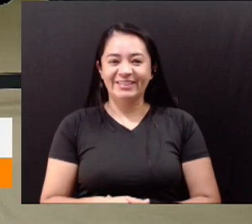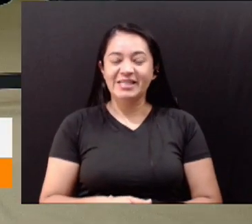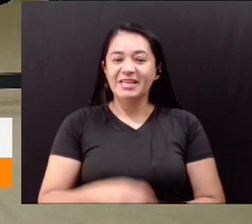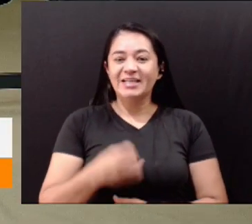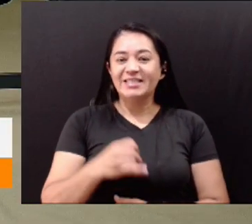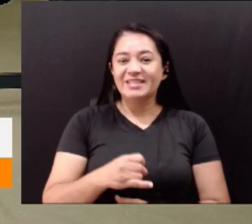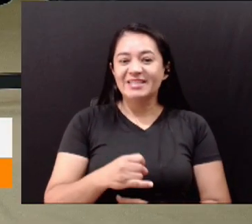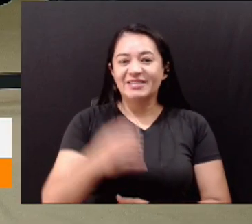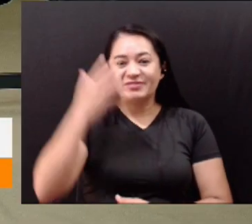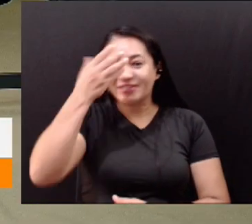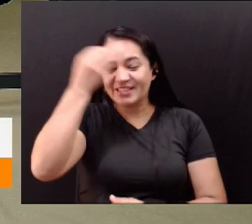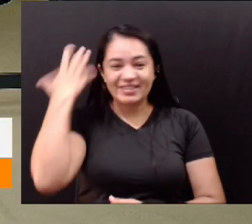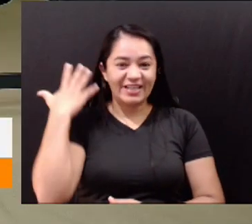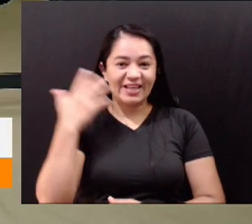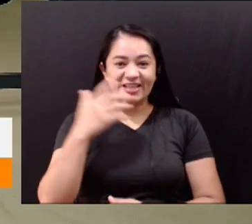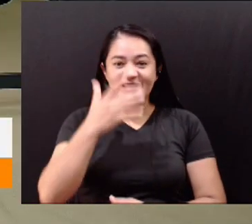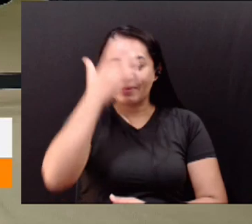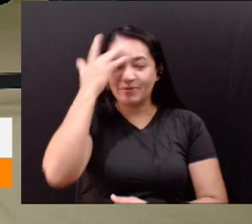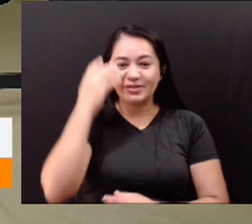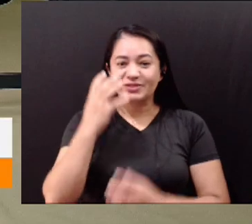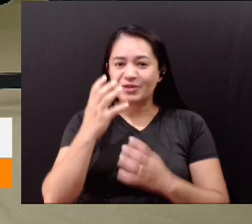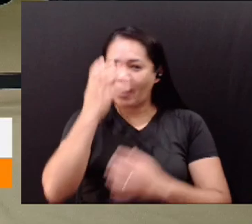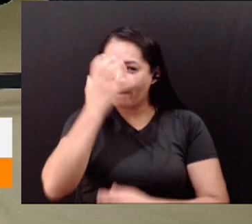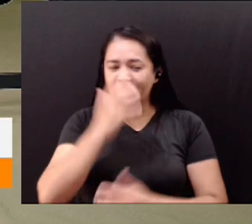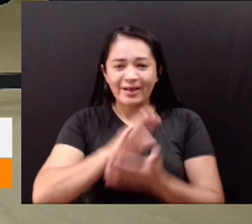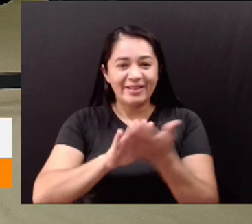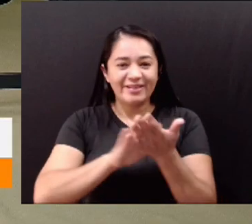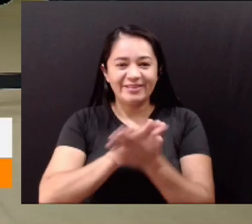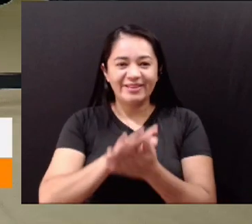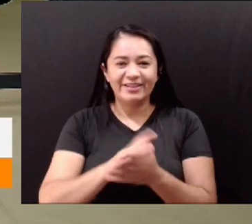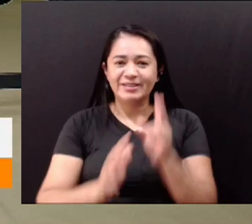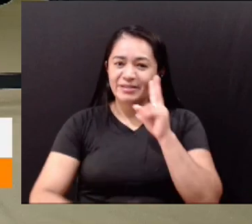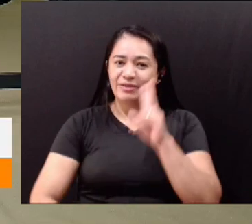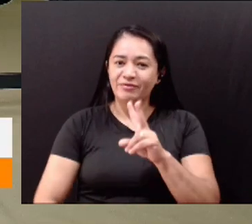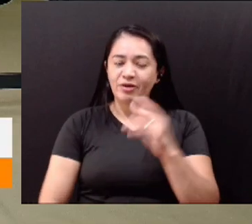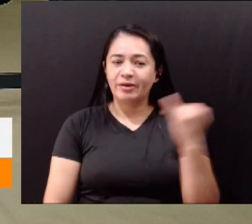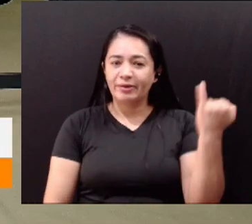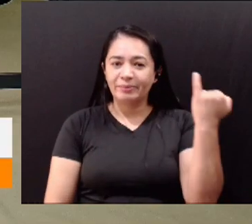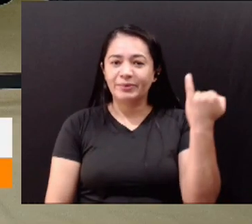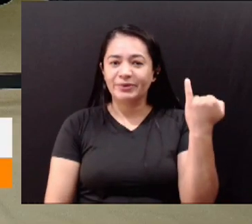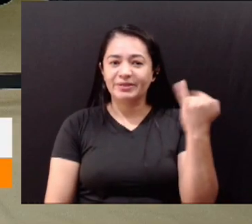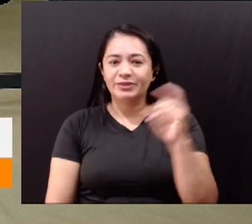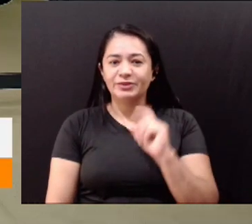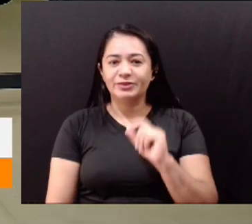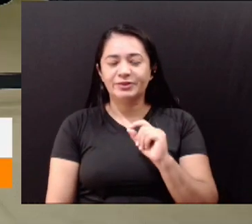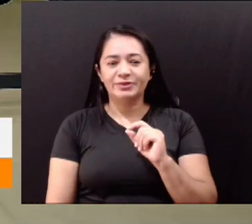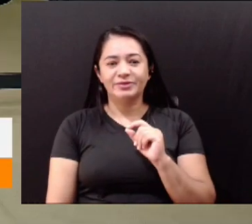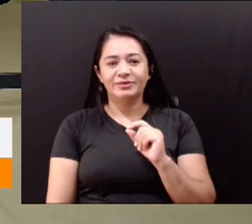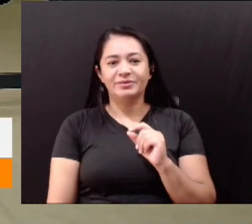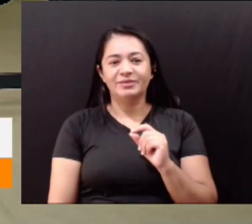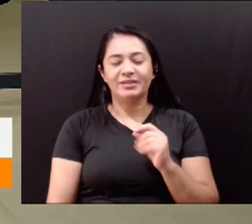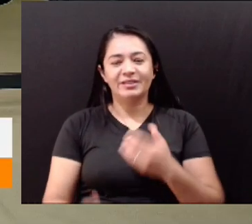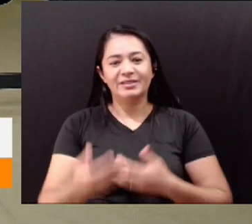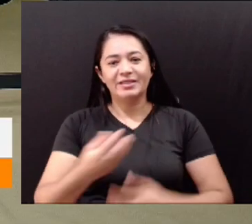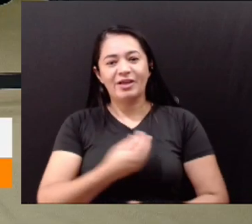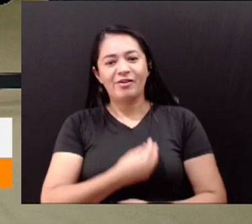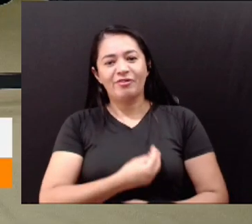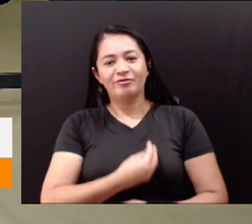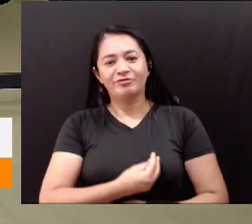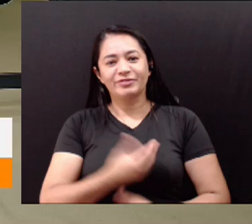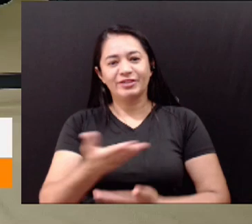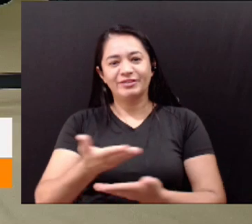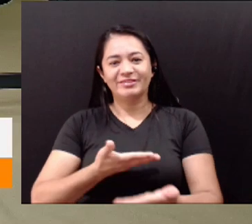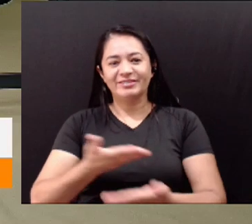É isso mesmo. Você viu, Lívia, né? É importante essa convivência, né? Você precisa sair de casa, você